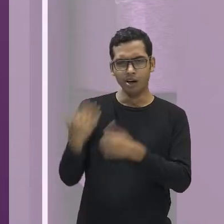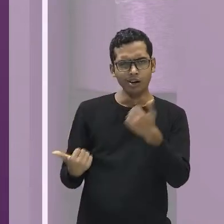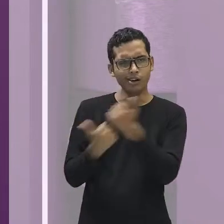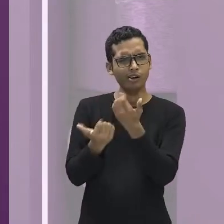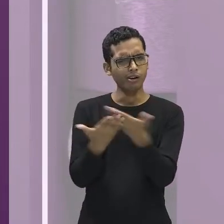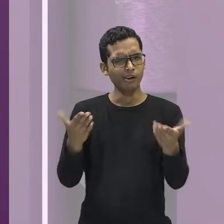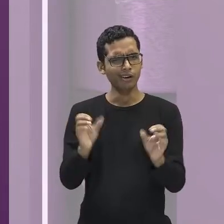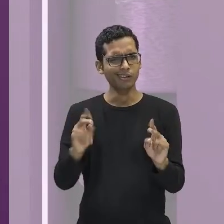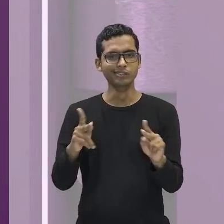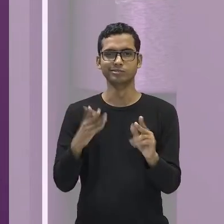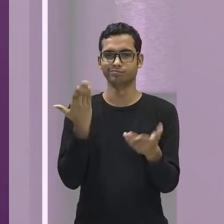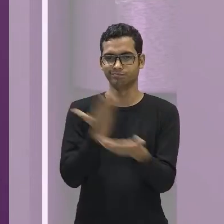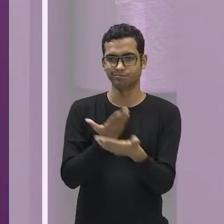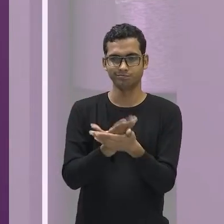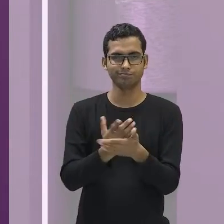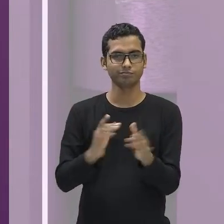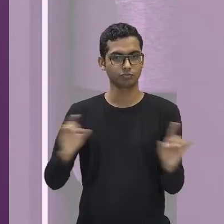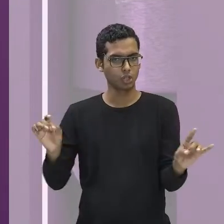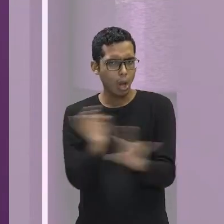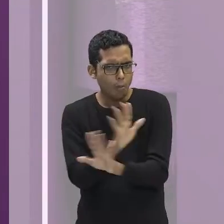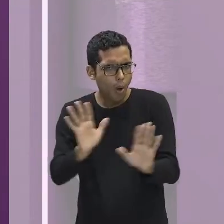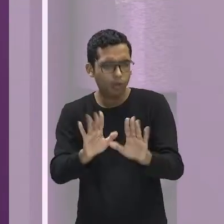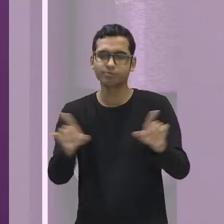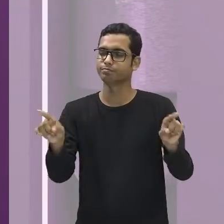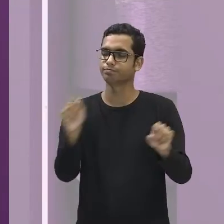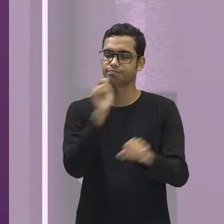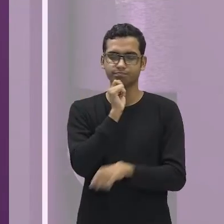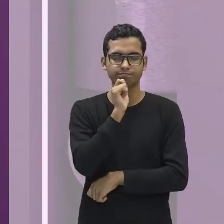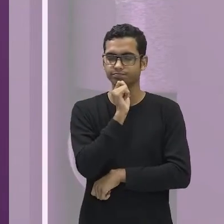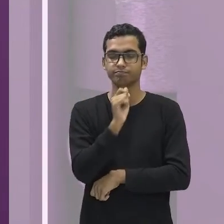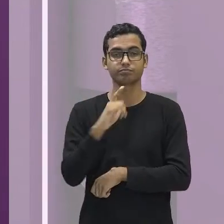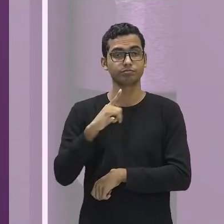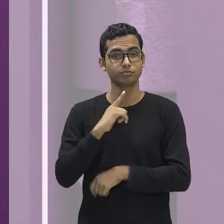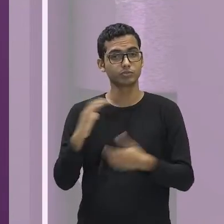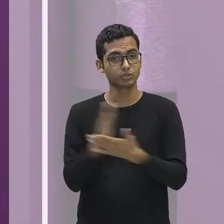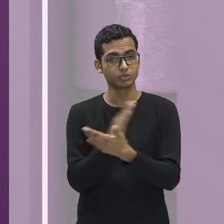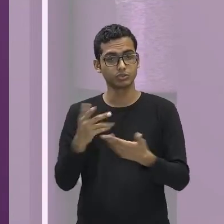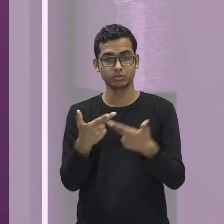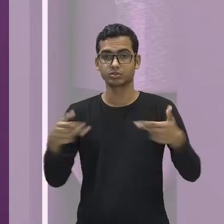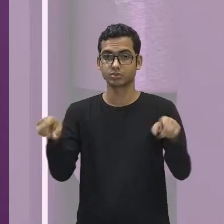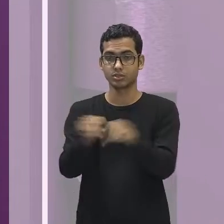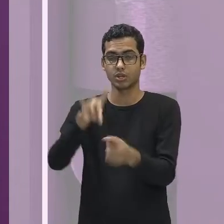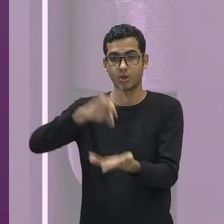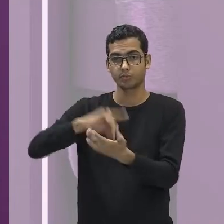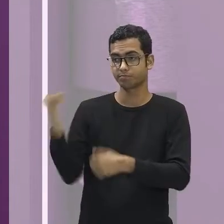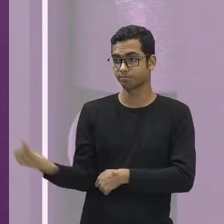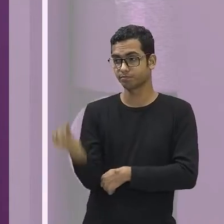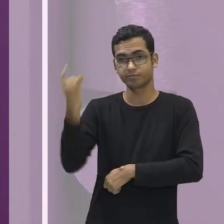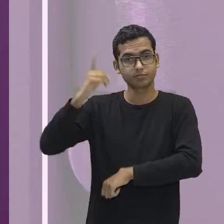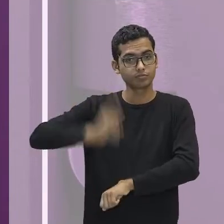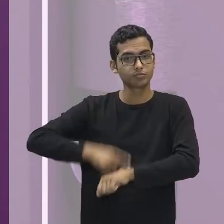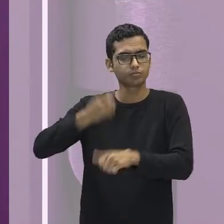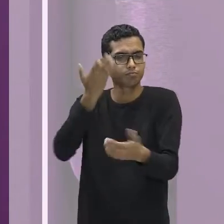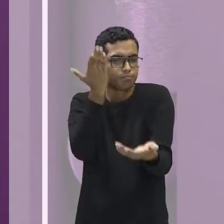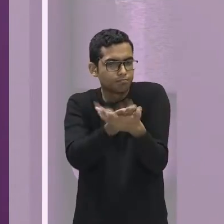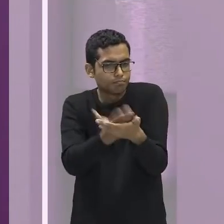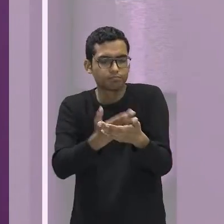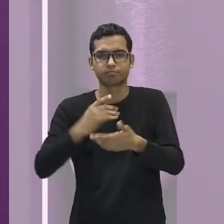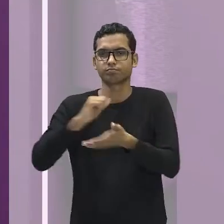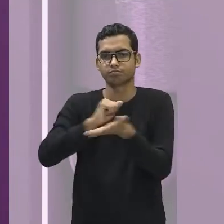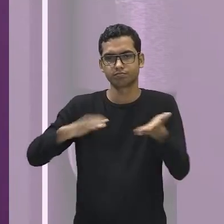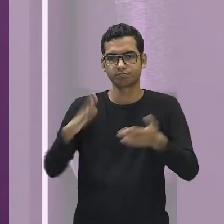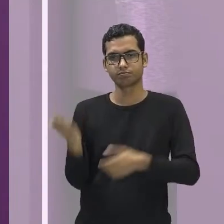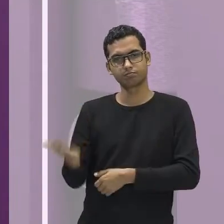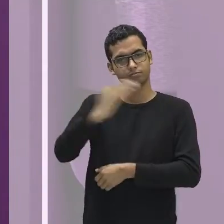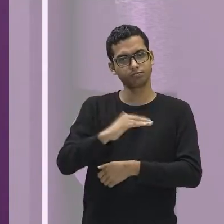mas não acabou por aqui, não é? Existem ainda casos que são vitais aí quando a gente está fazendo exercício.